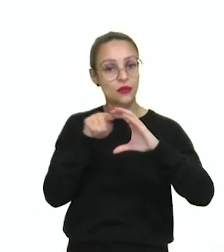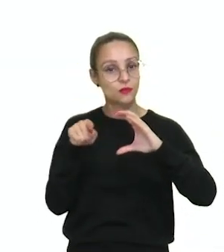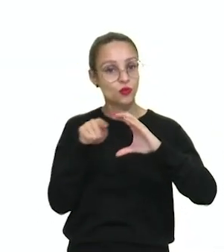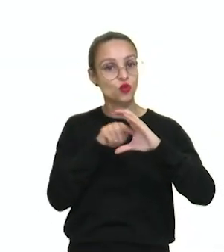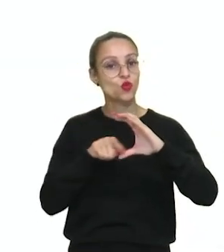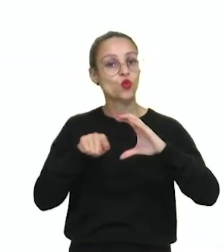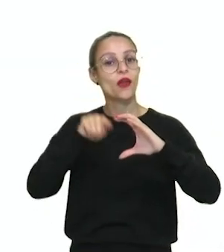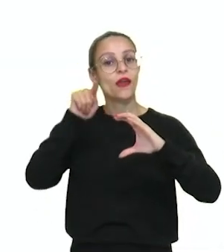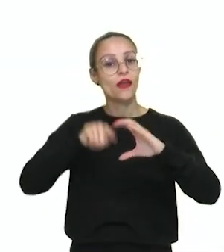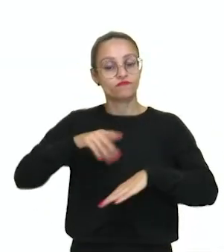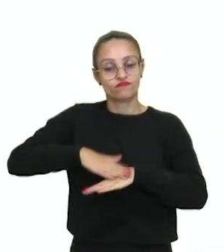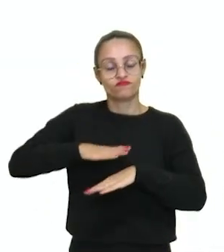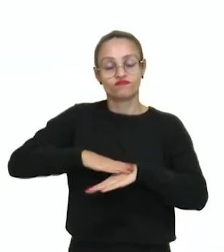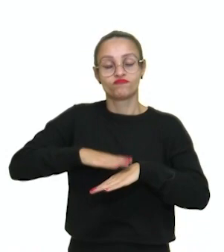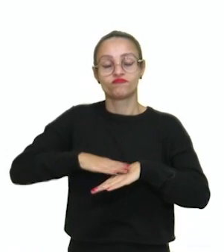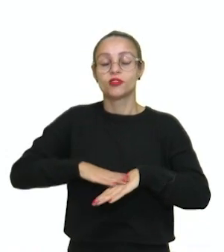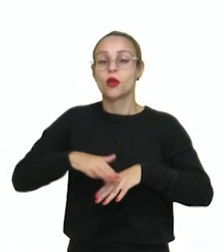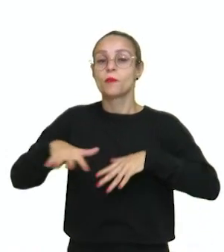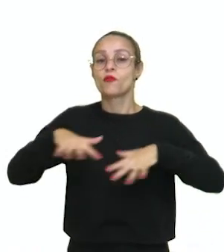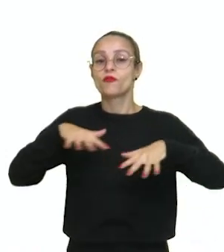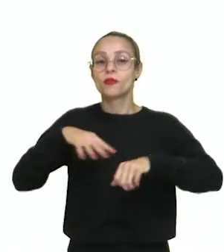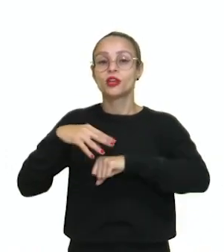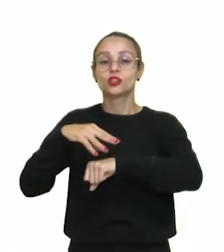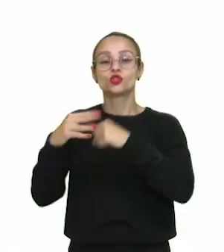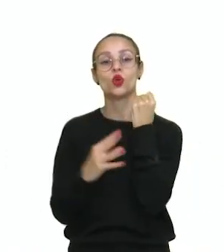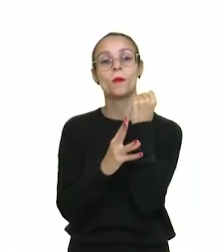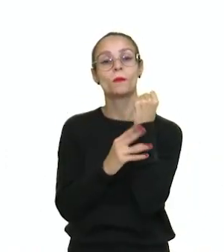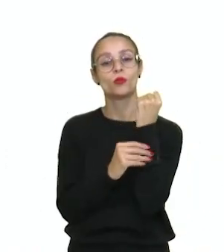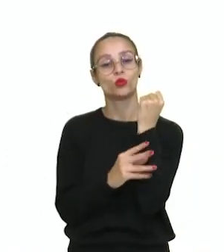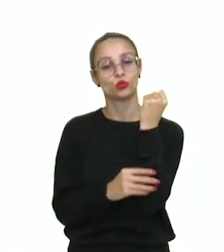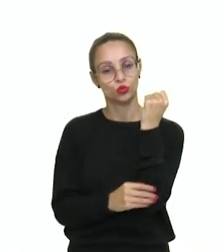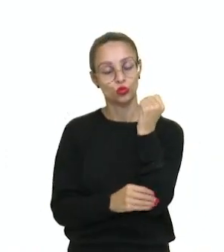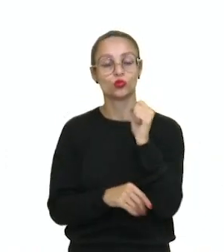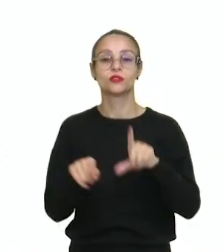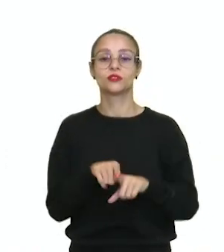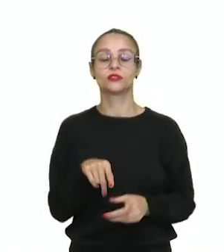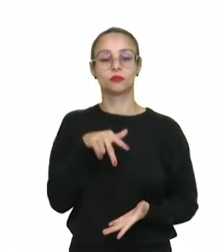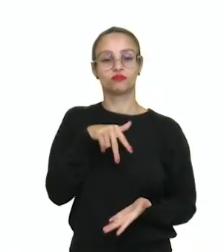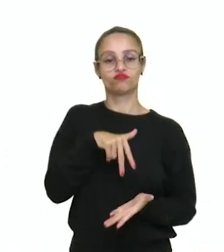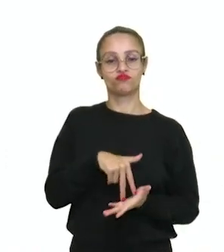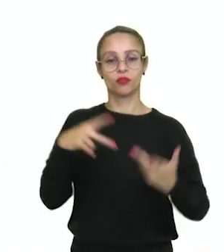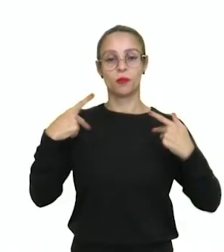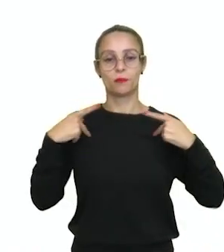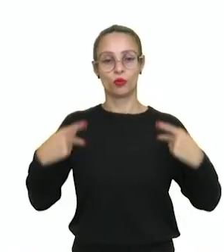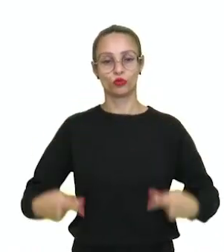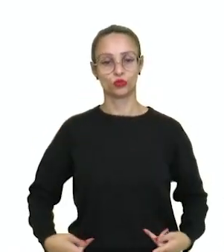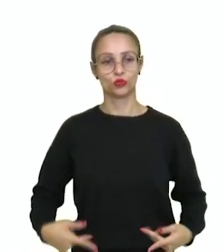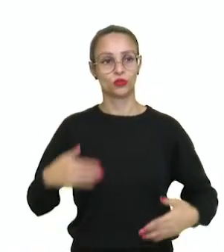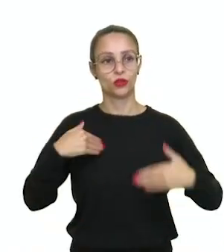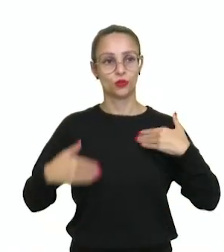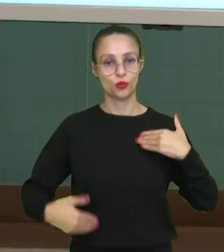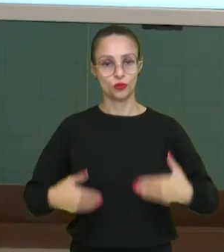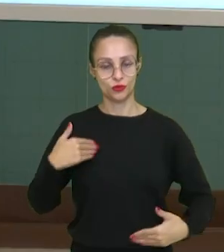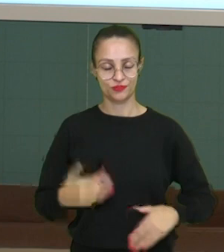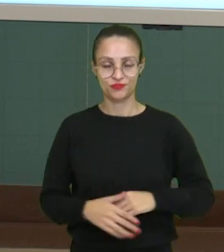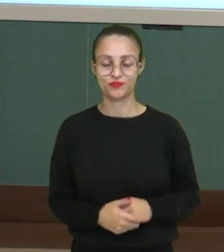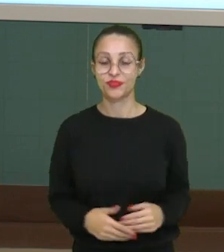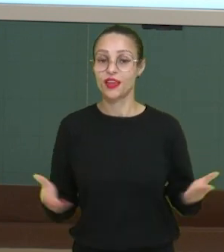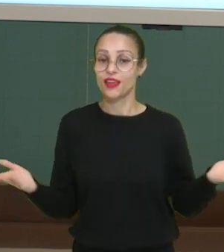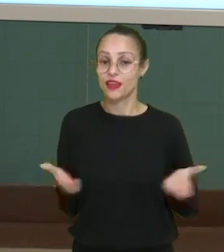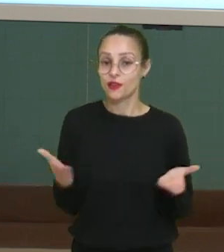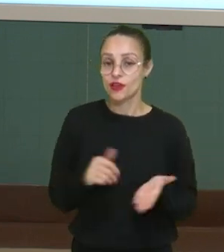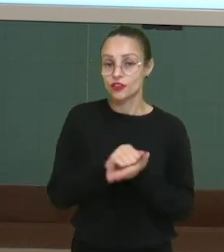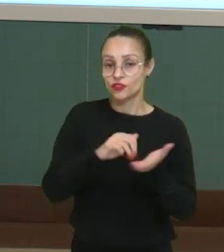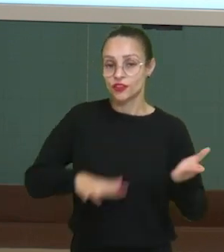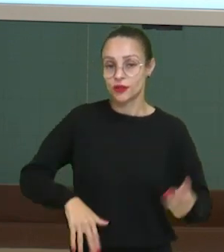dos músculos do nosso corpo, ao controle do equilíbrio e da postura corporal. E nós vamos para a nossa